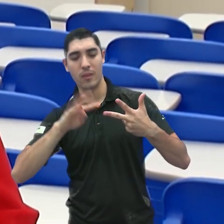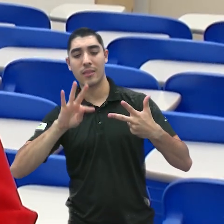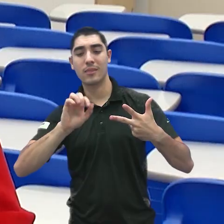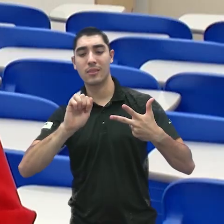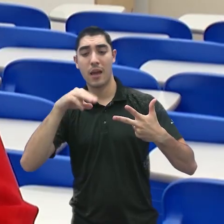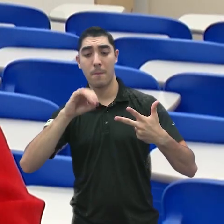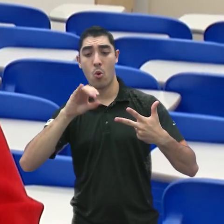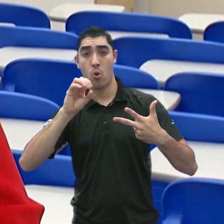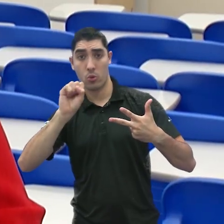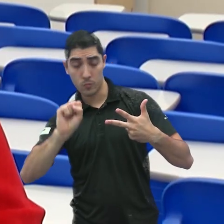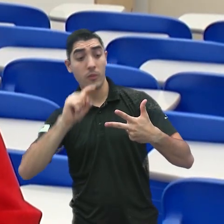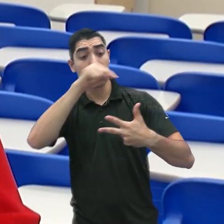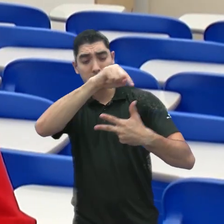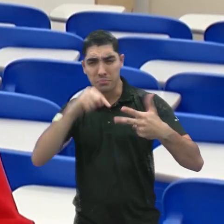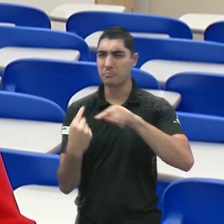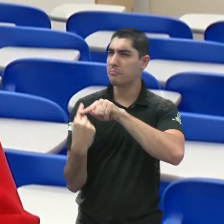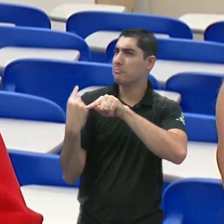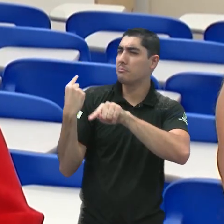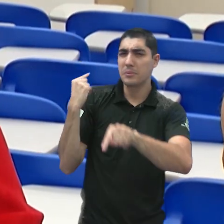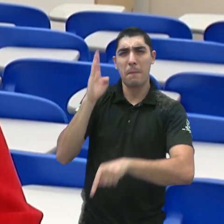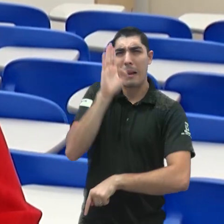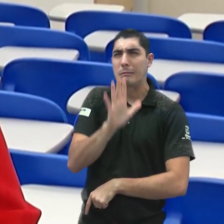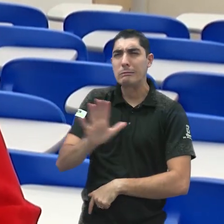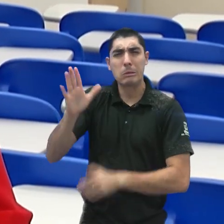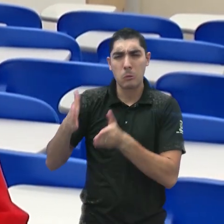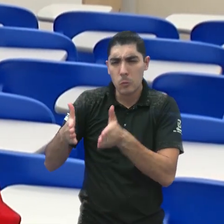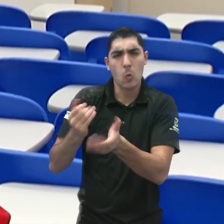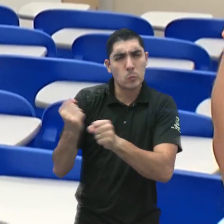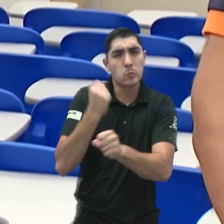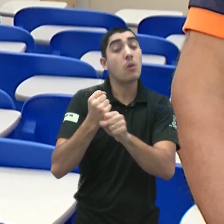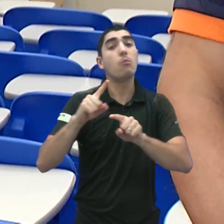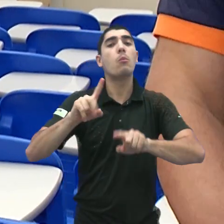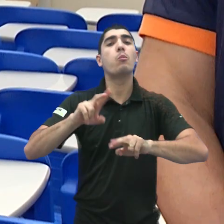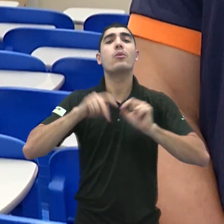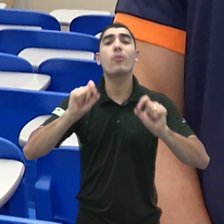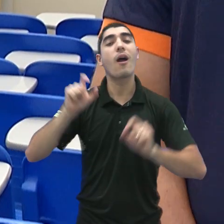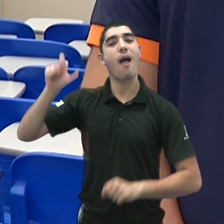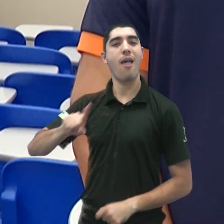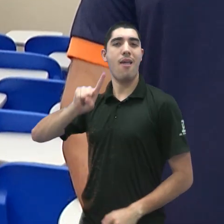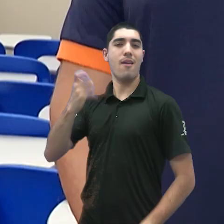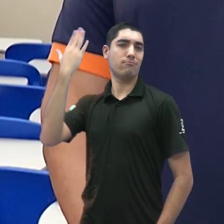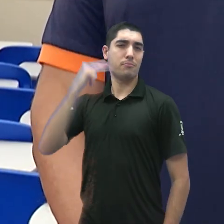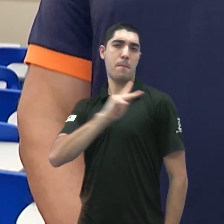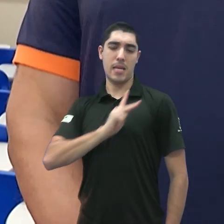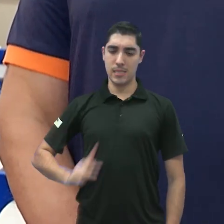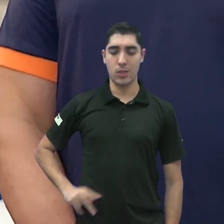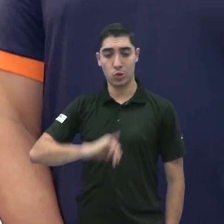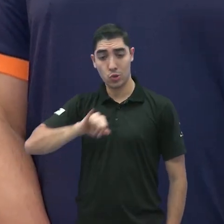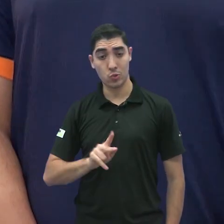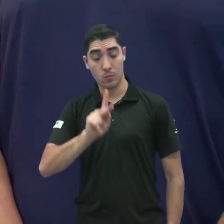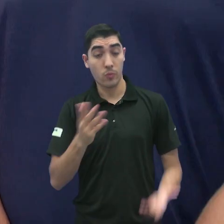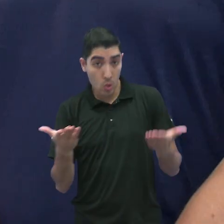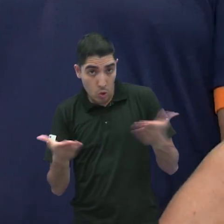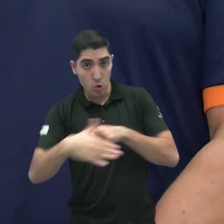vem de uma herança do governo Juscelino Kubitschek. E para a gente entender melhor sobre como funcionam as rodovias aqui no nosso país, eu vou conversar agora